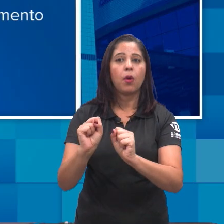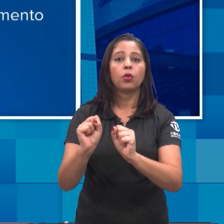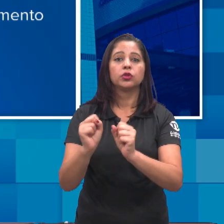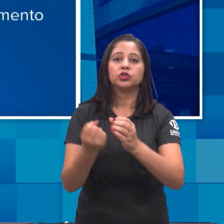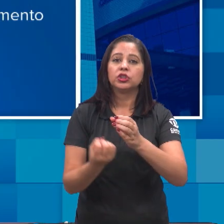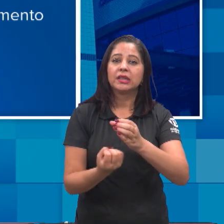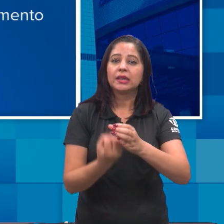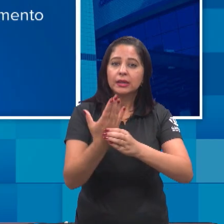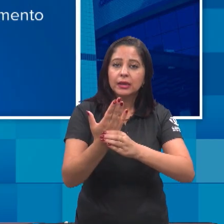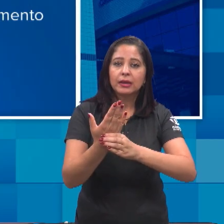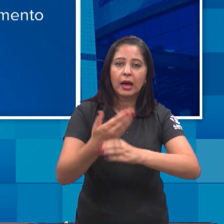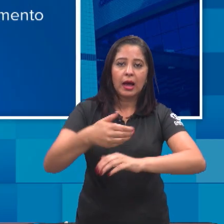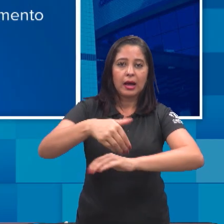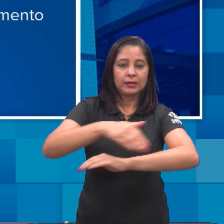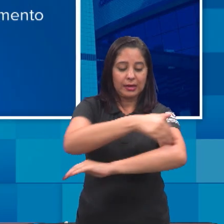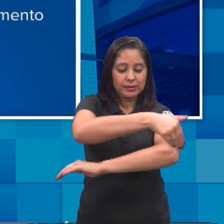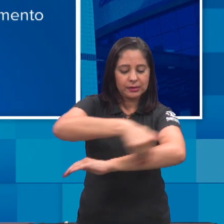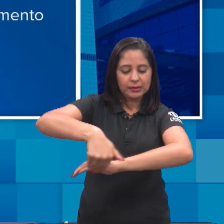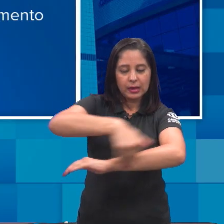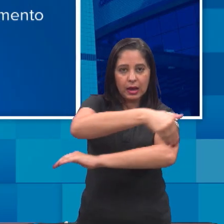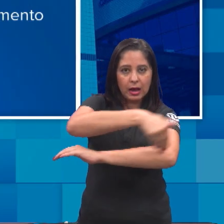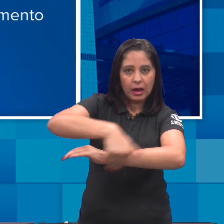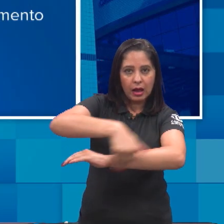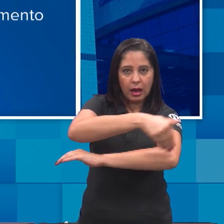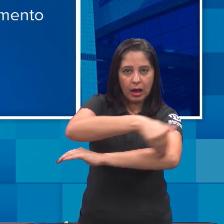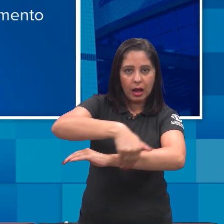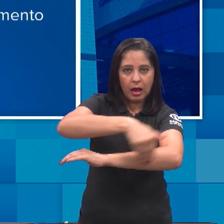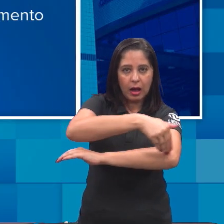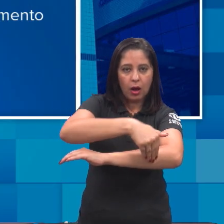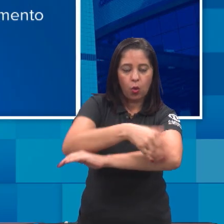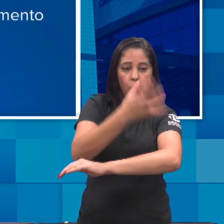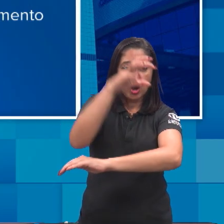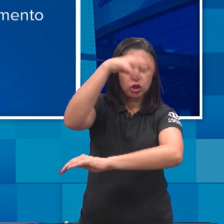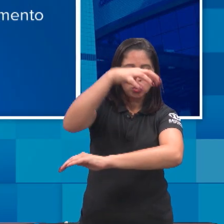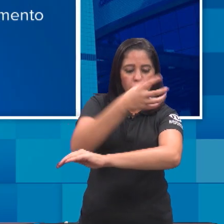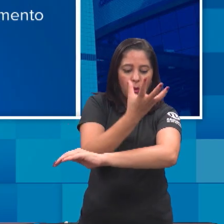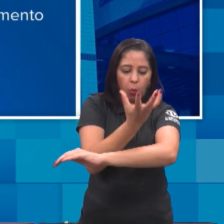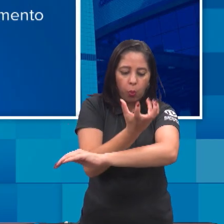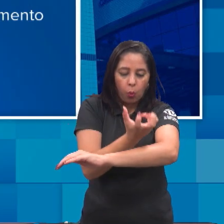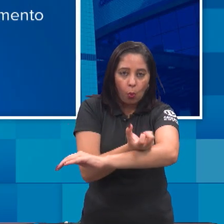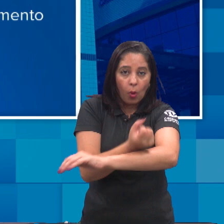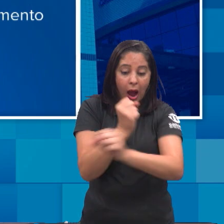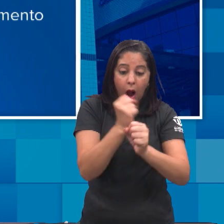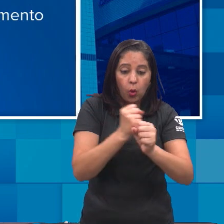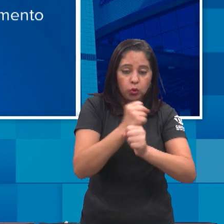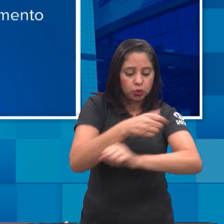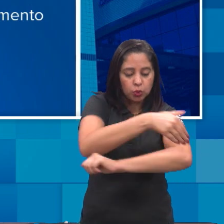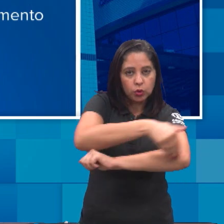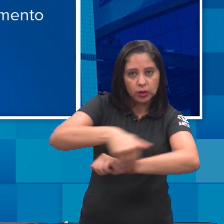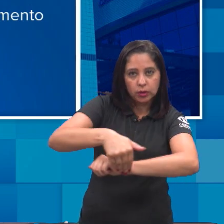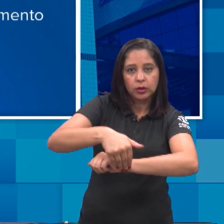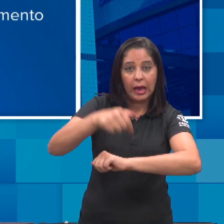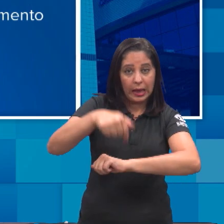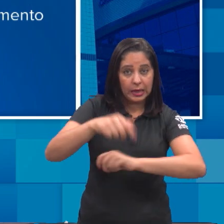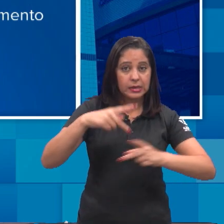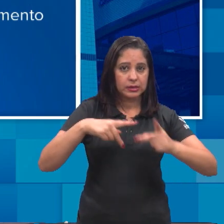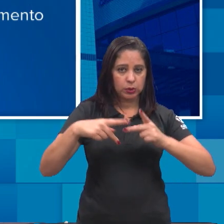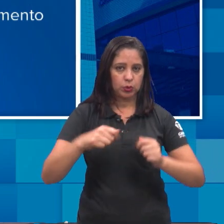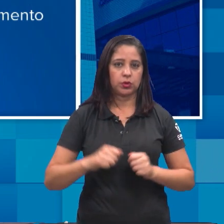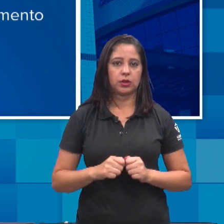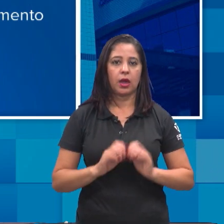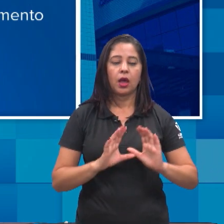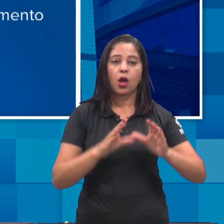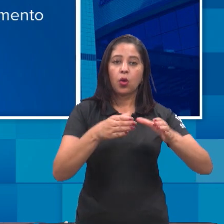sarjetas permeáveis nas ruas do município de São José dos Campos e dá outras providências. Rito